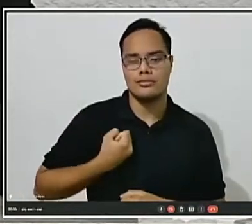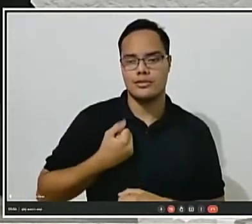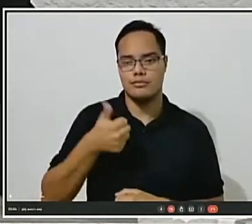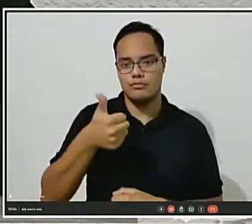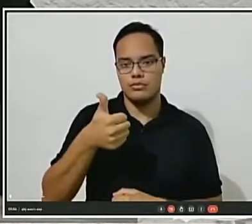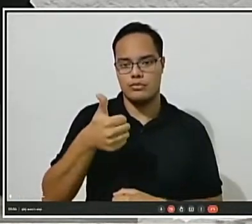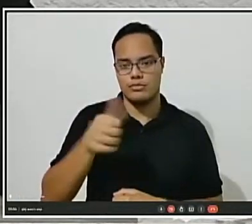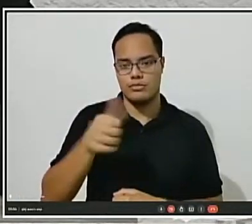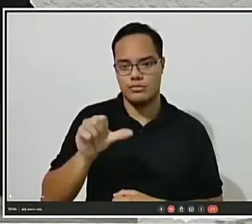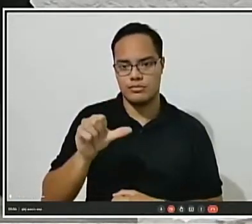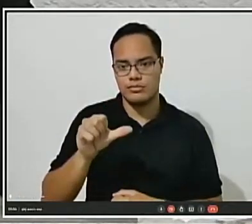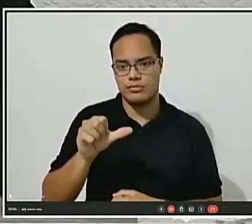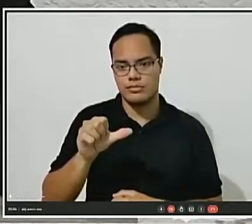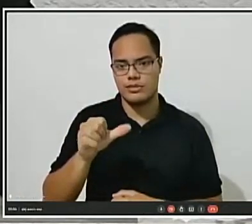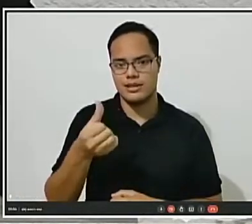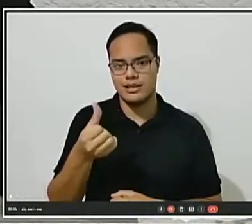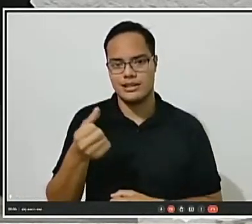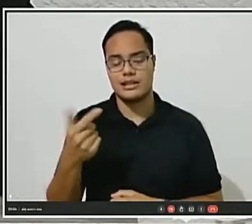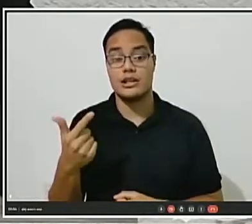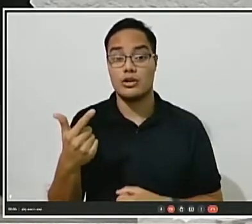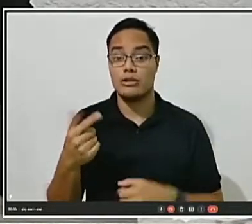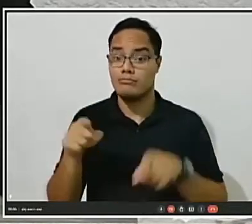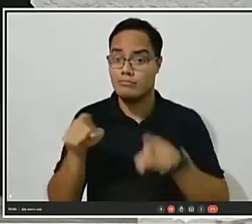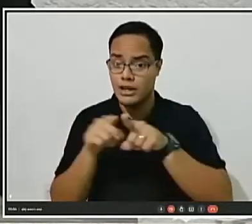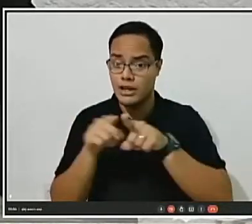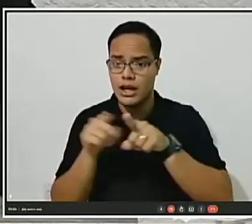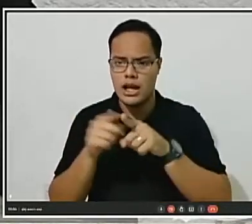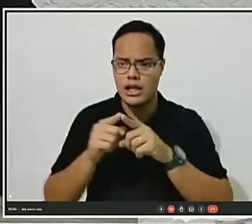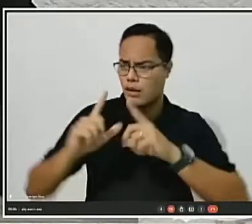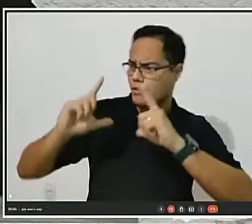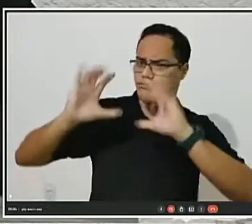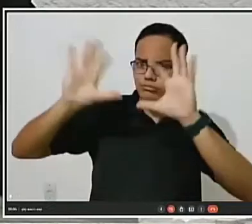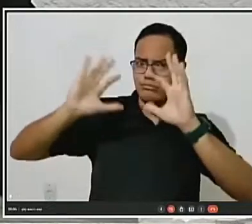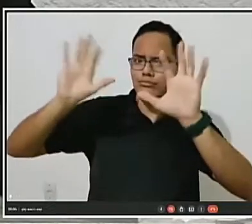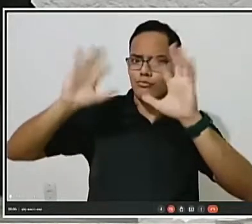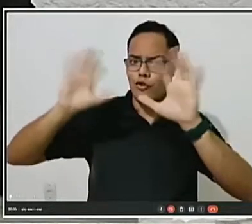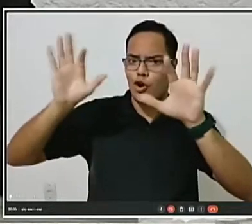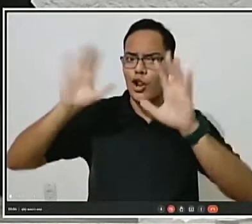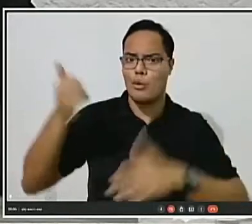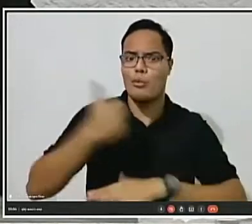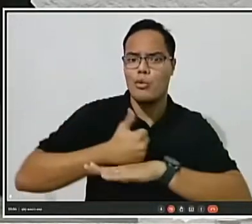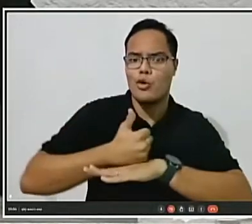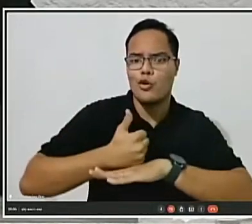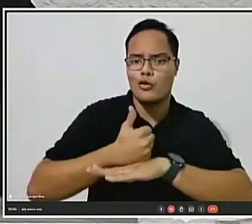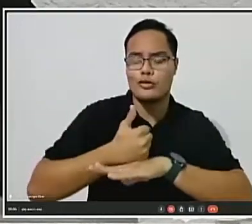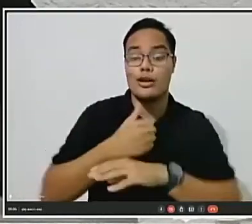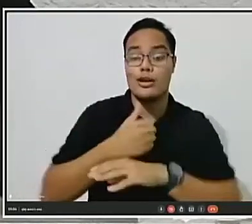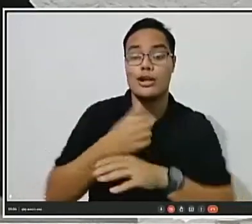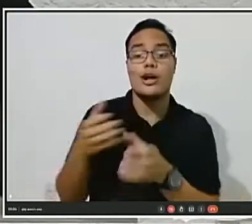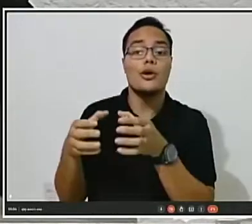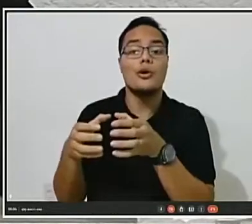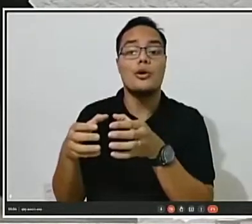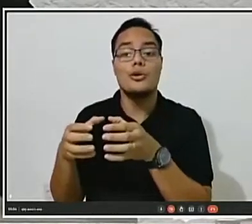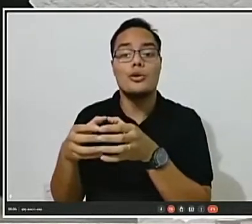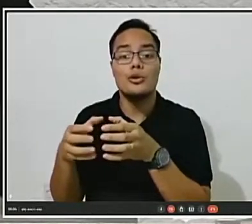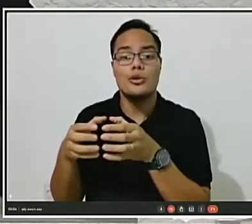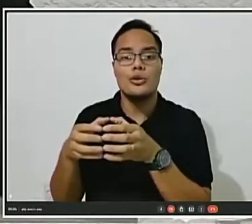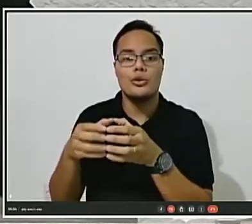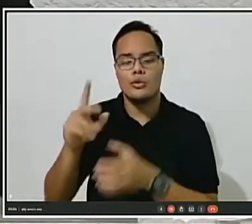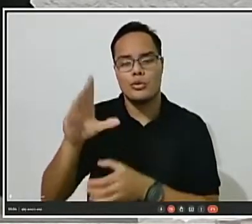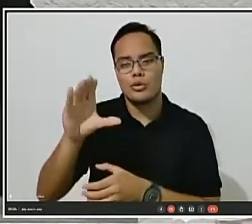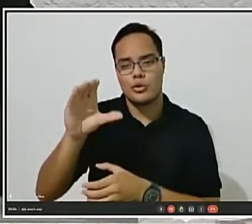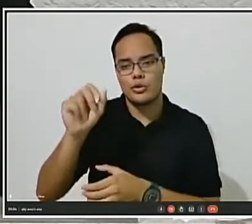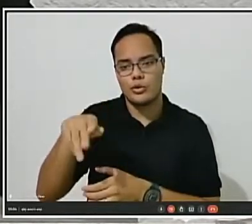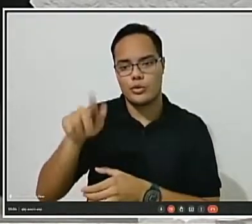jogando profissionalmente em São Bento do Sul, na equipe da Condor. Já no